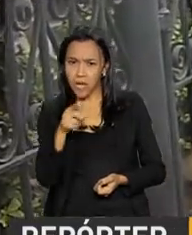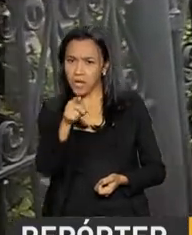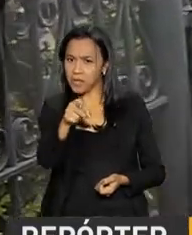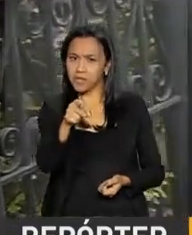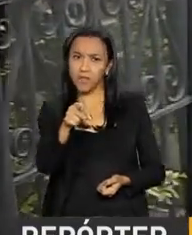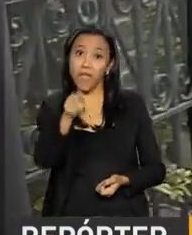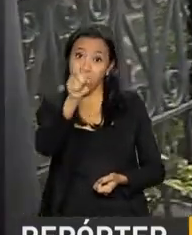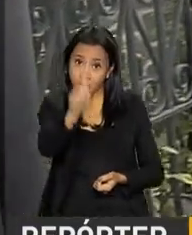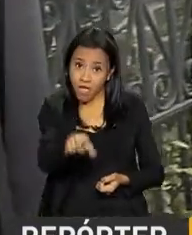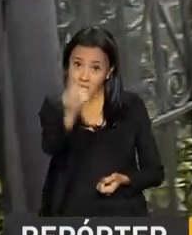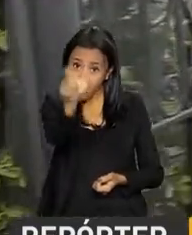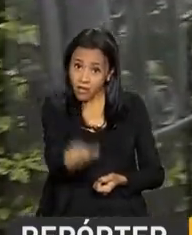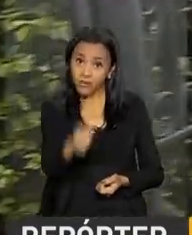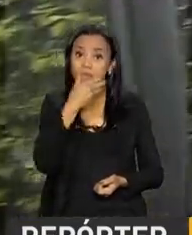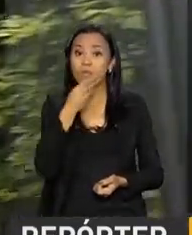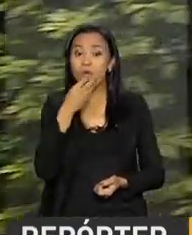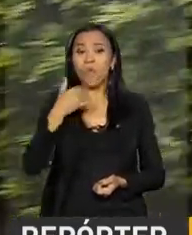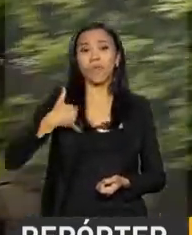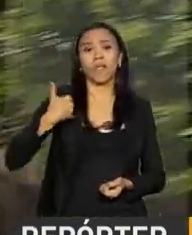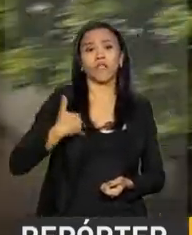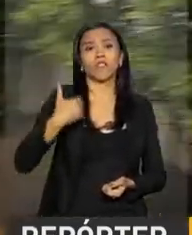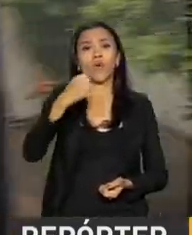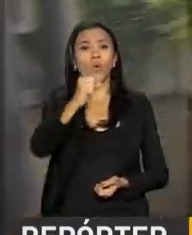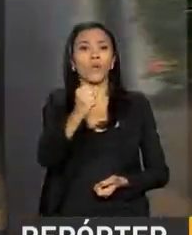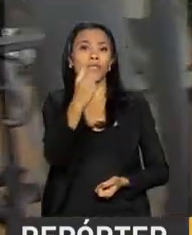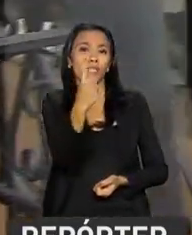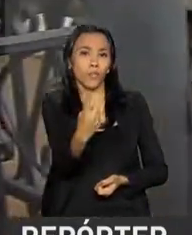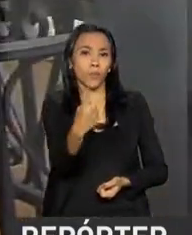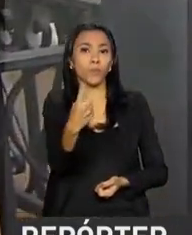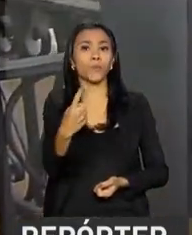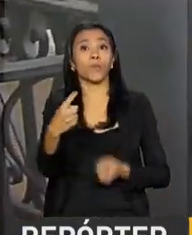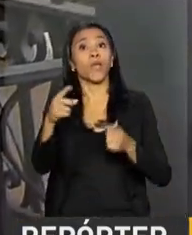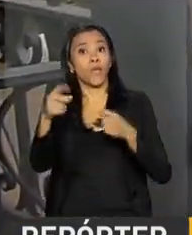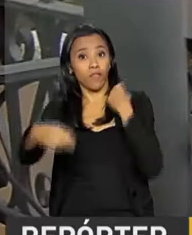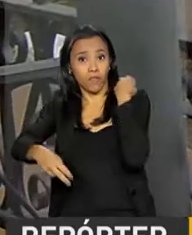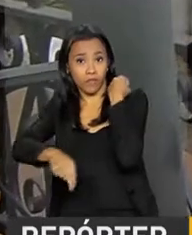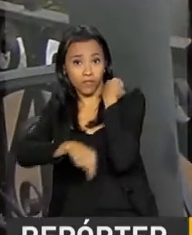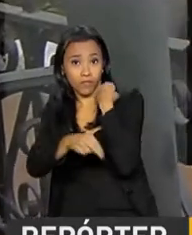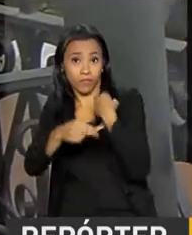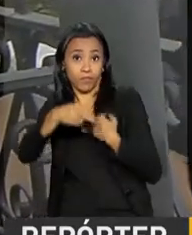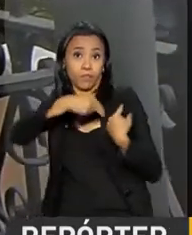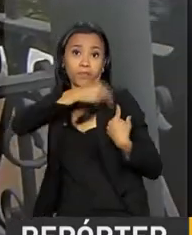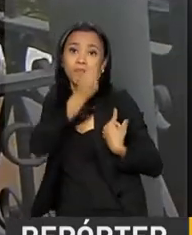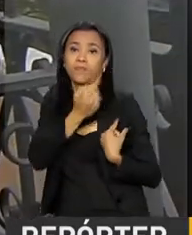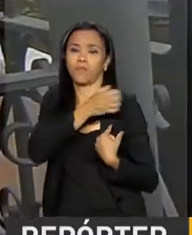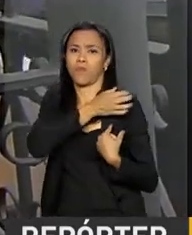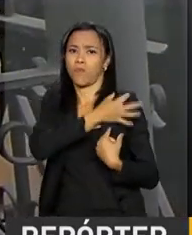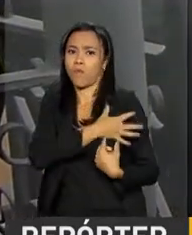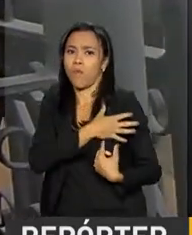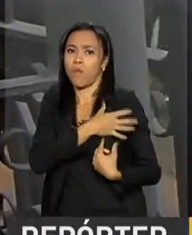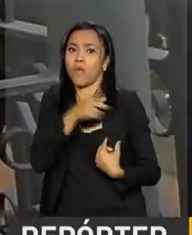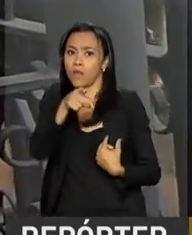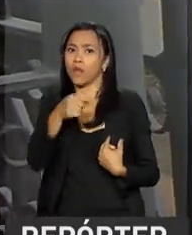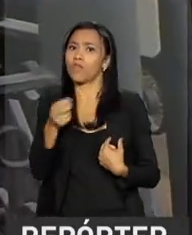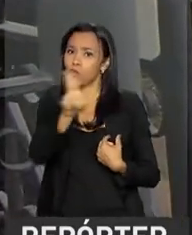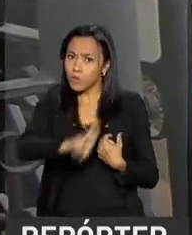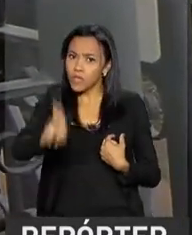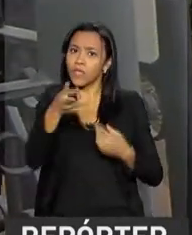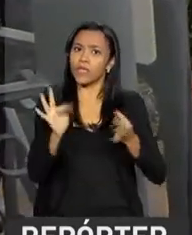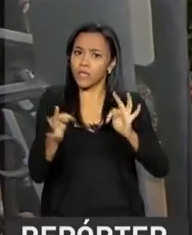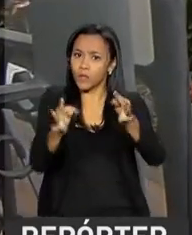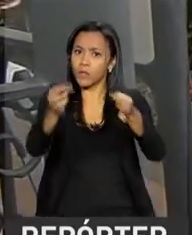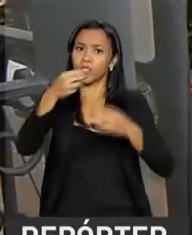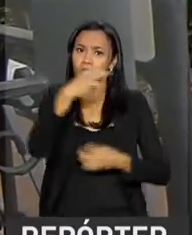que seu a diesel de 81 anos operou o ombro ele foi o primeiro no país a se beneficiar da tecnologia 3d